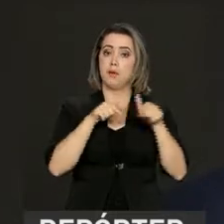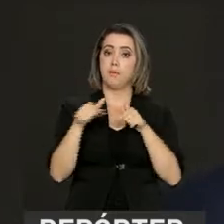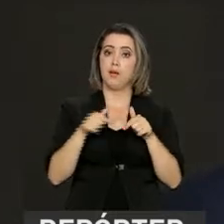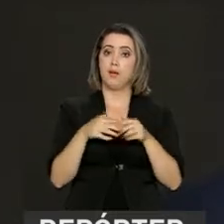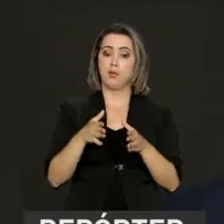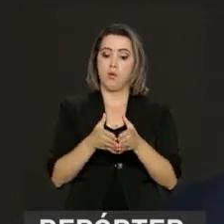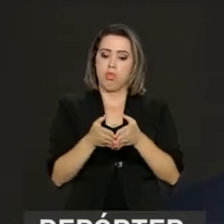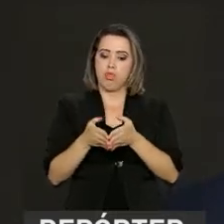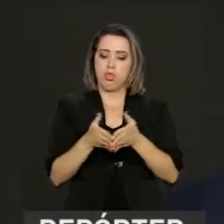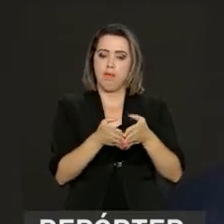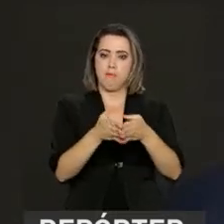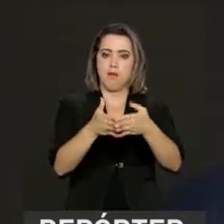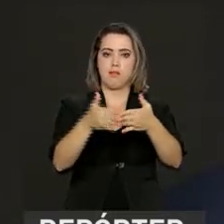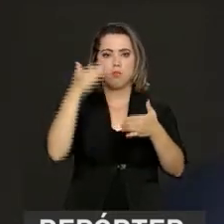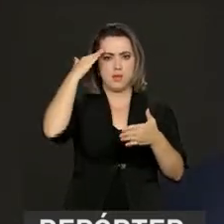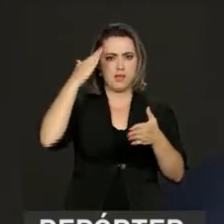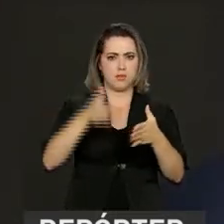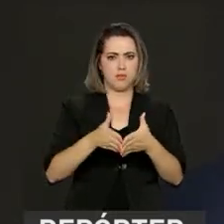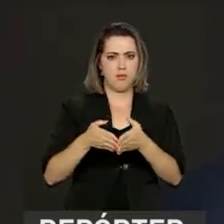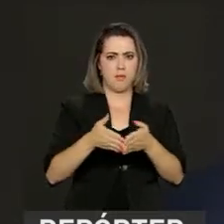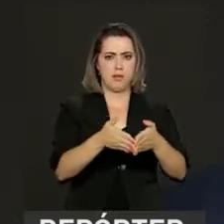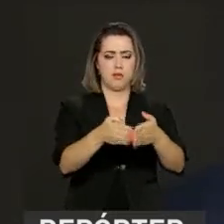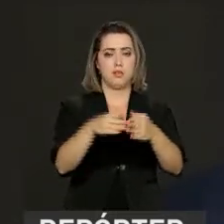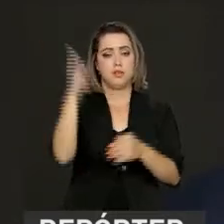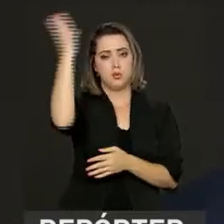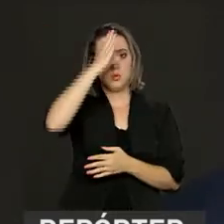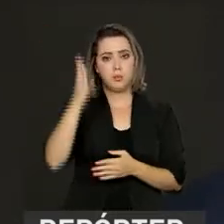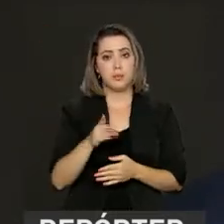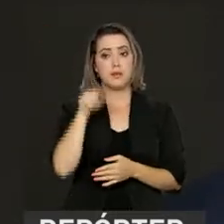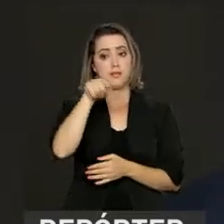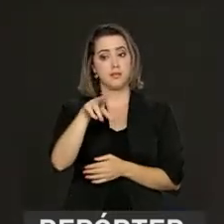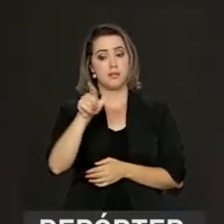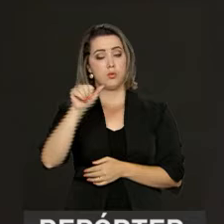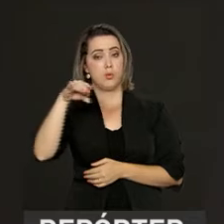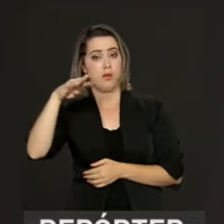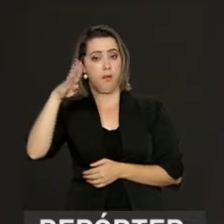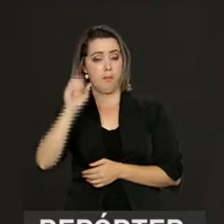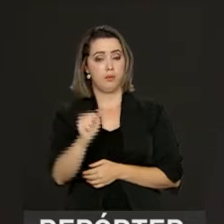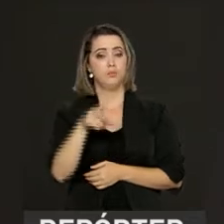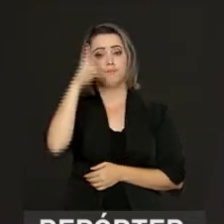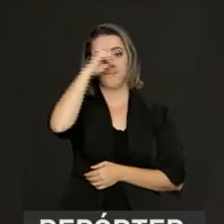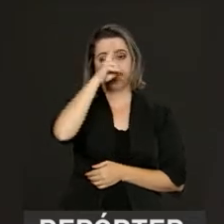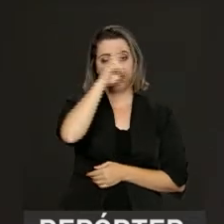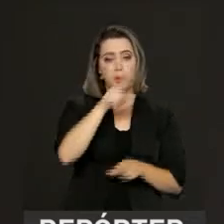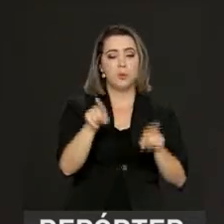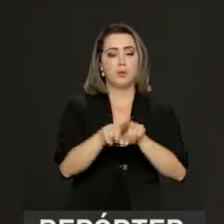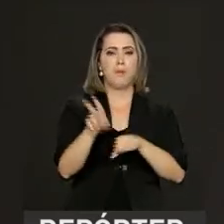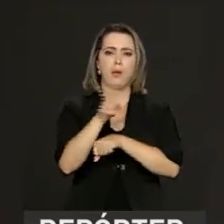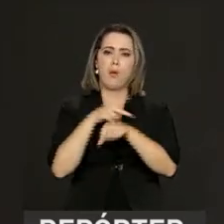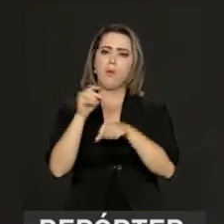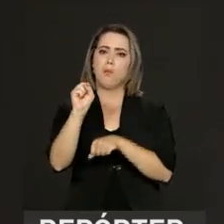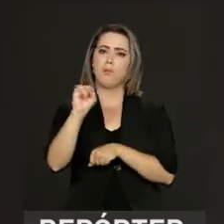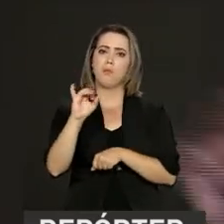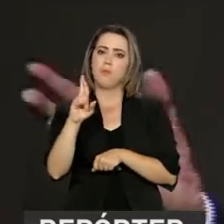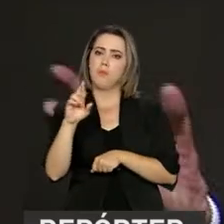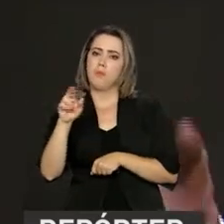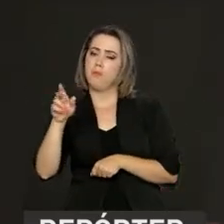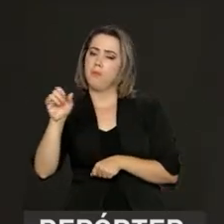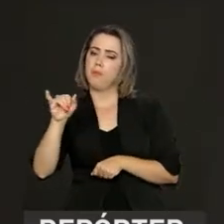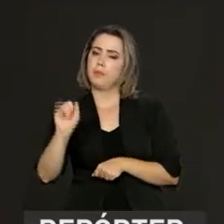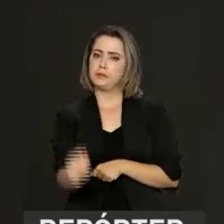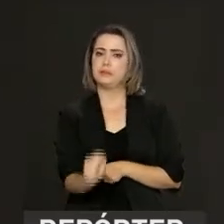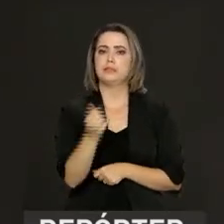missão da onu na costa libanesa o presidente lembrou a situação da síria país vizinho e com ligações históricas com o